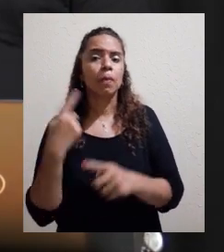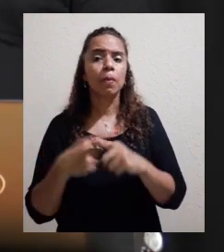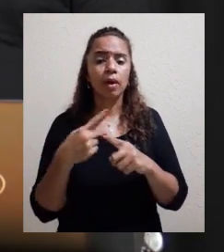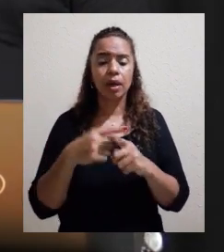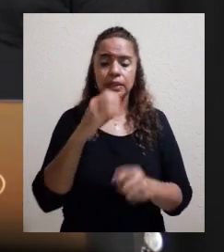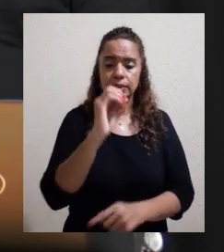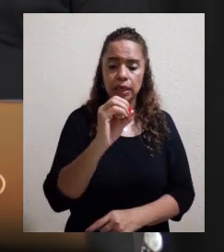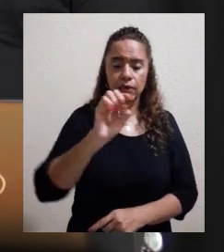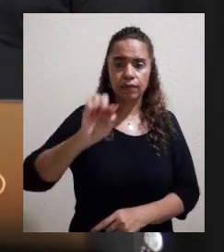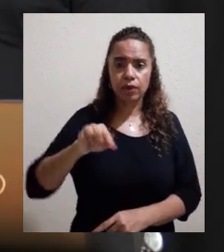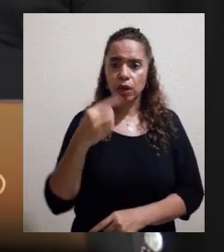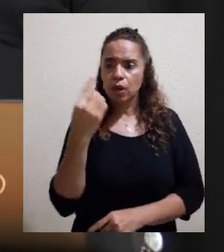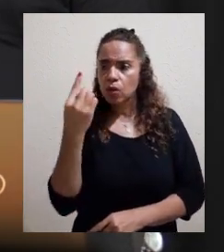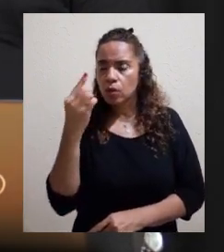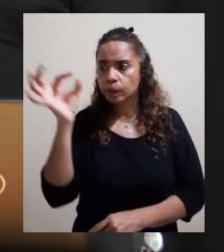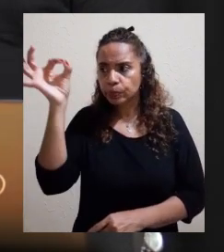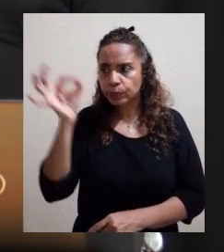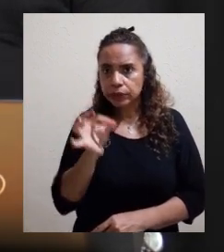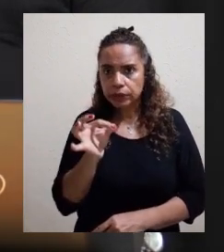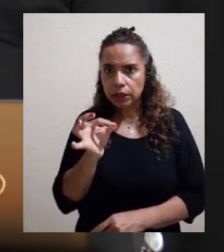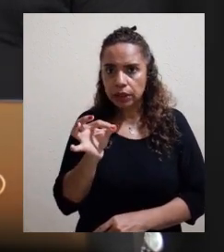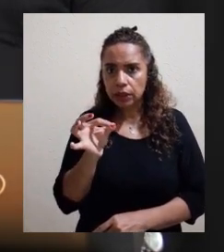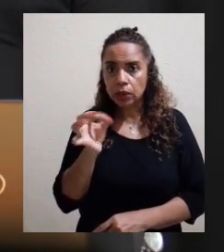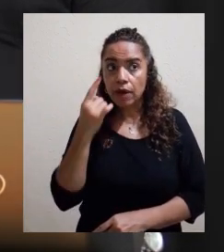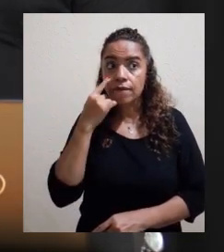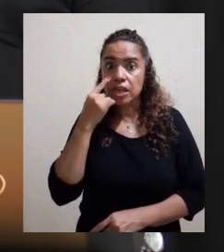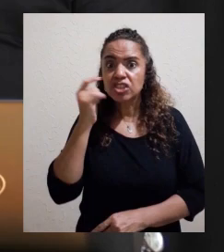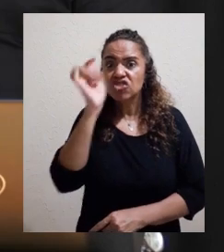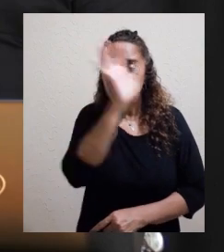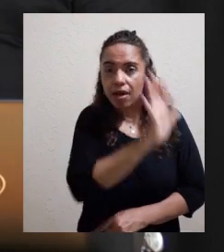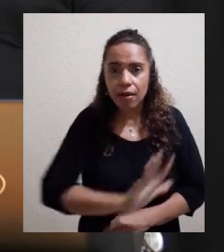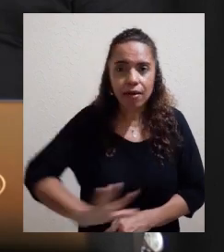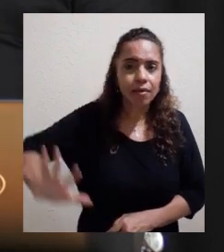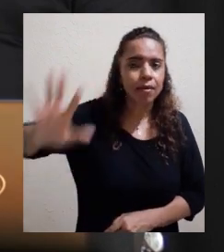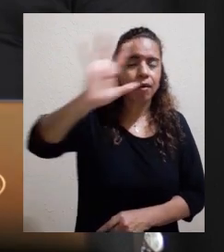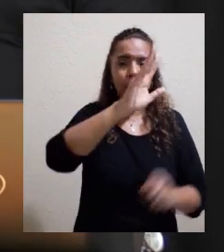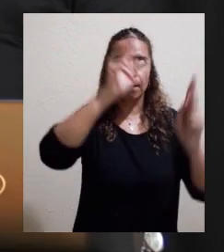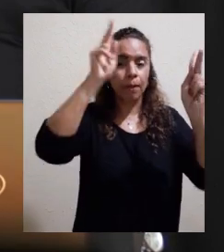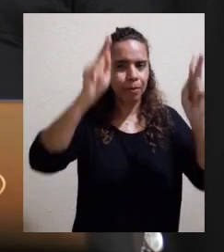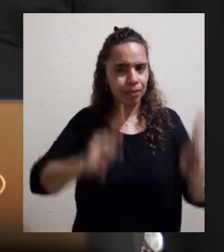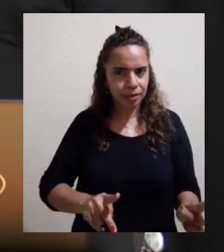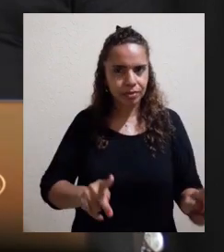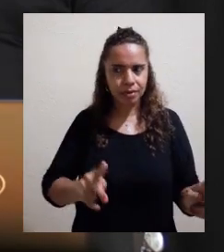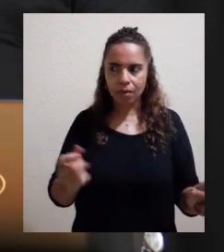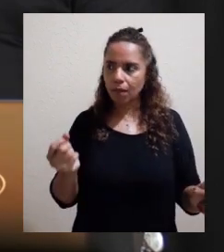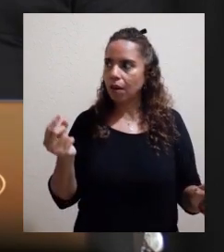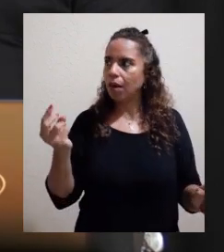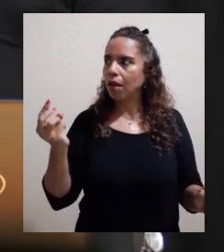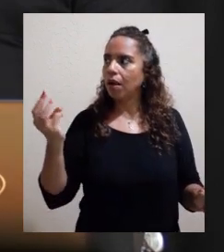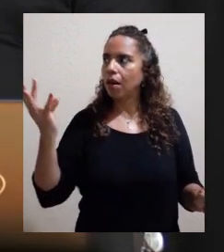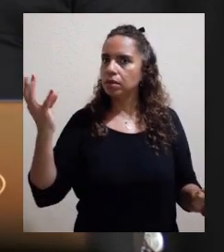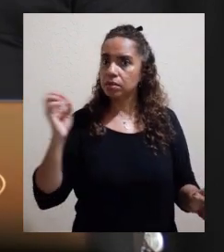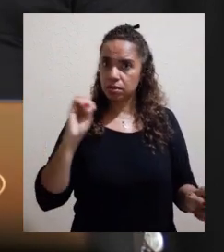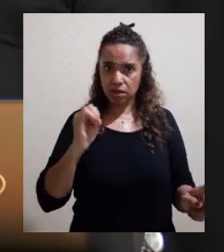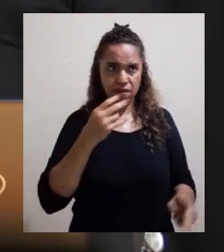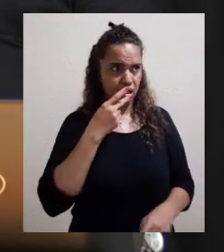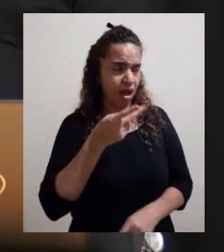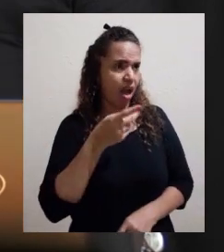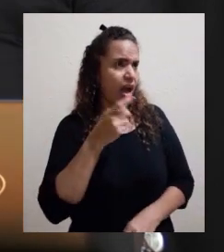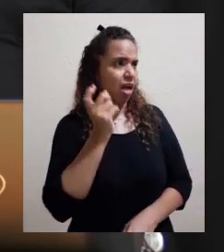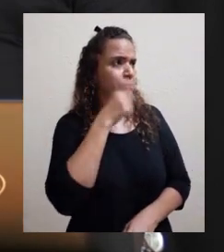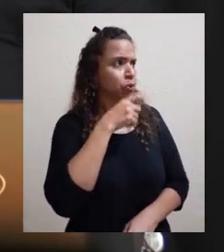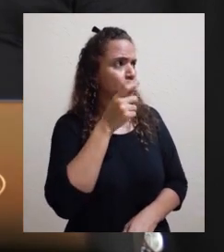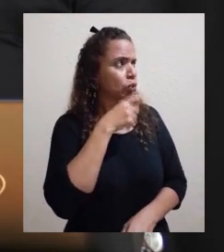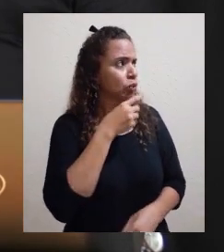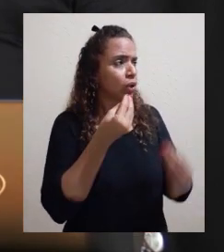porque esse valorzinho que é pequeno, ele vai aparecer quando você aplica na população geral, né? Então, o que